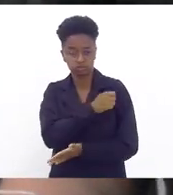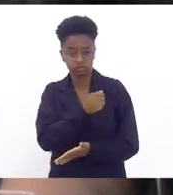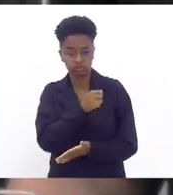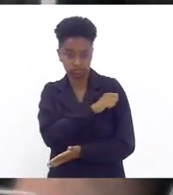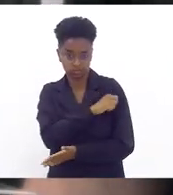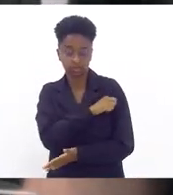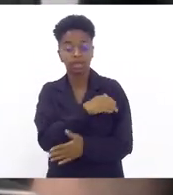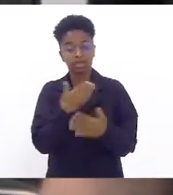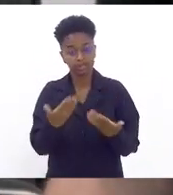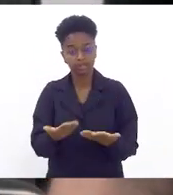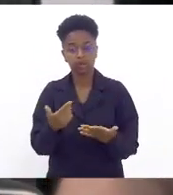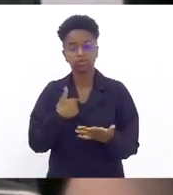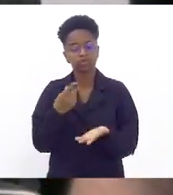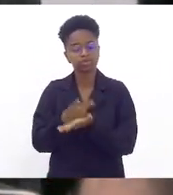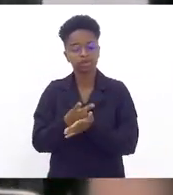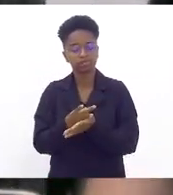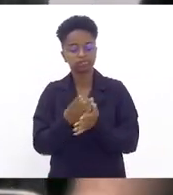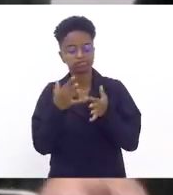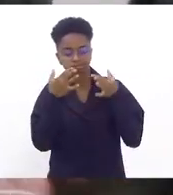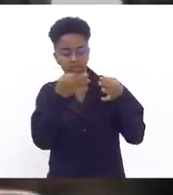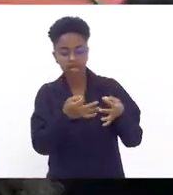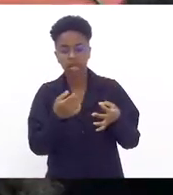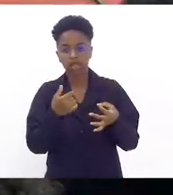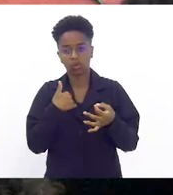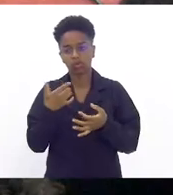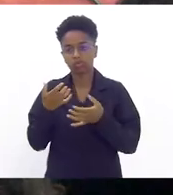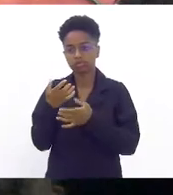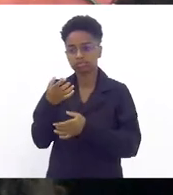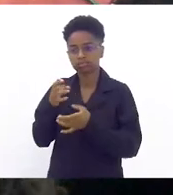palavra o diretor Rodrigo Marconi